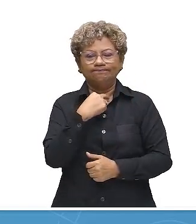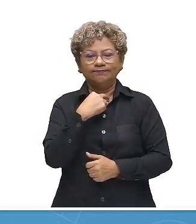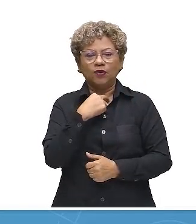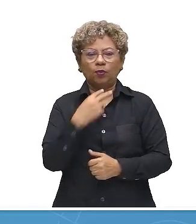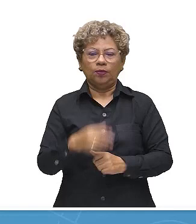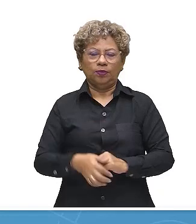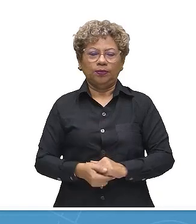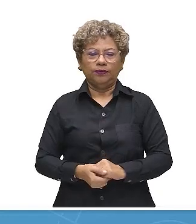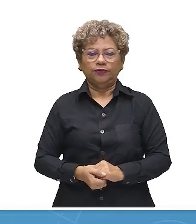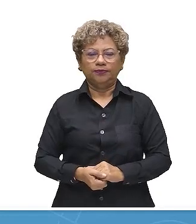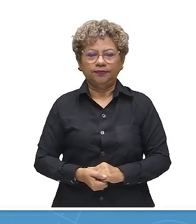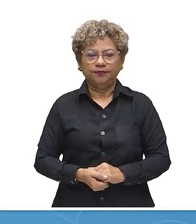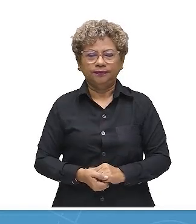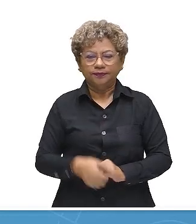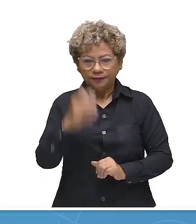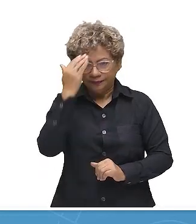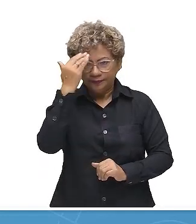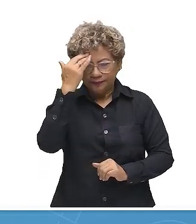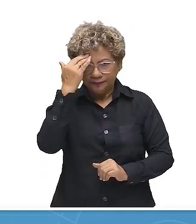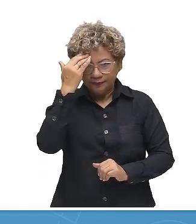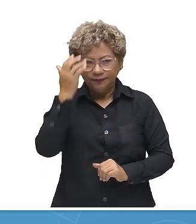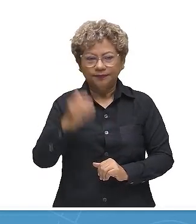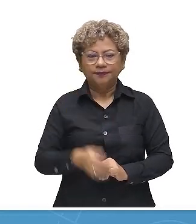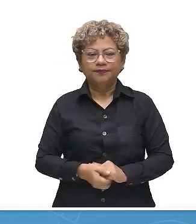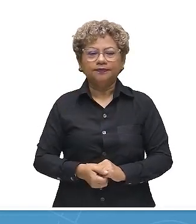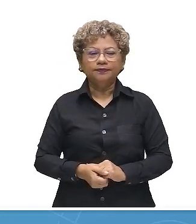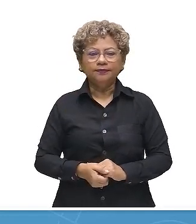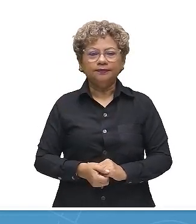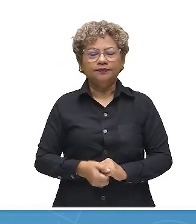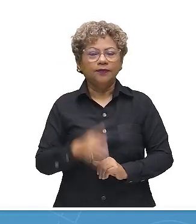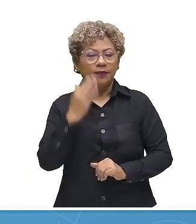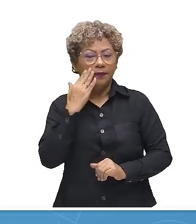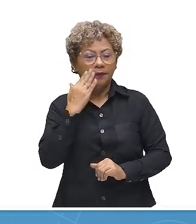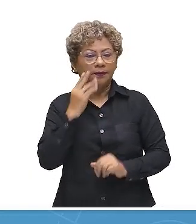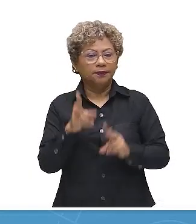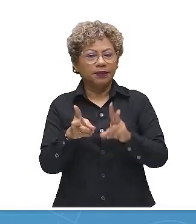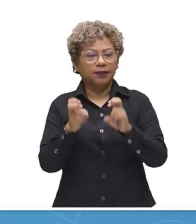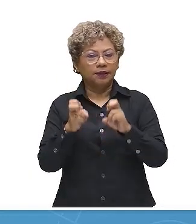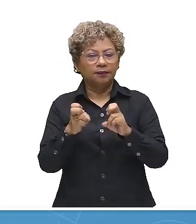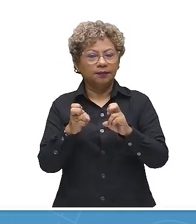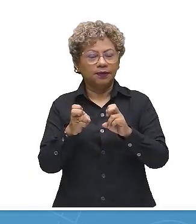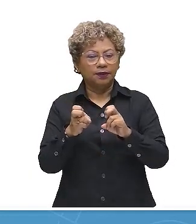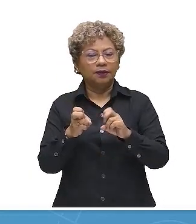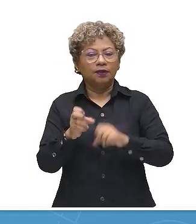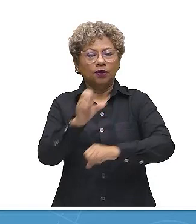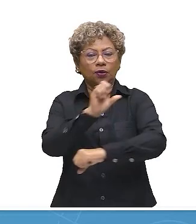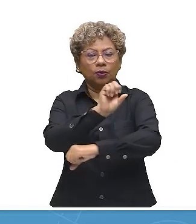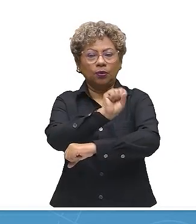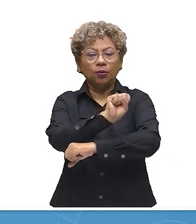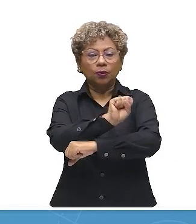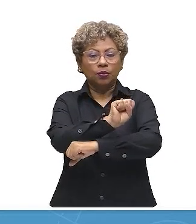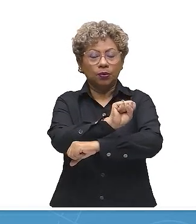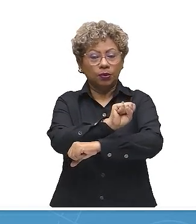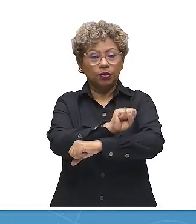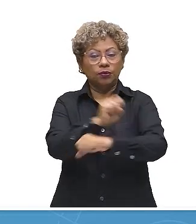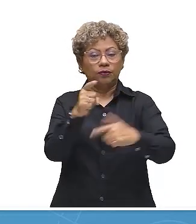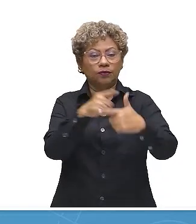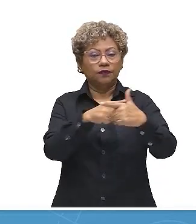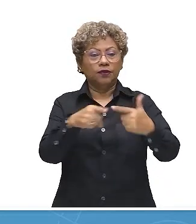o denominador por 2. Então vejam, eu dividi aqui por 2 e aqui também por